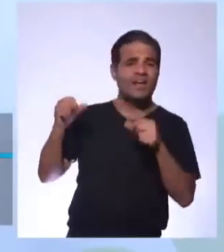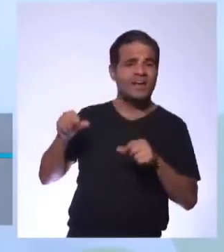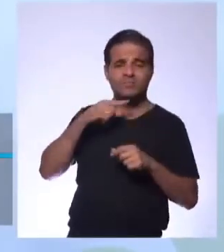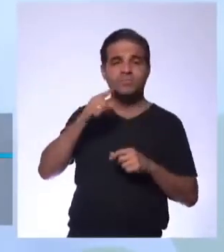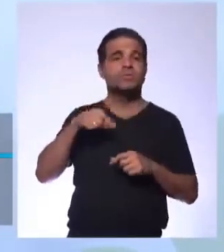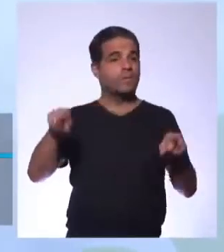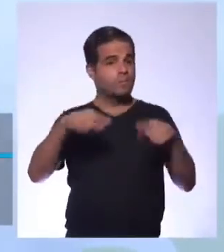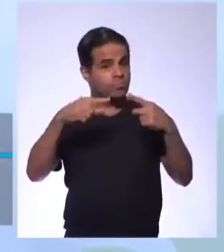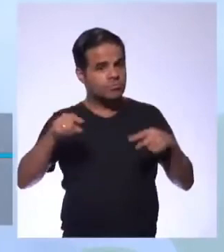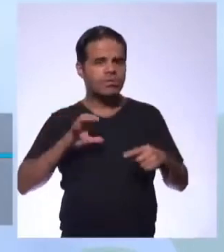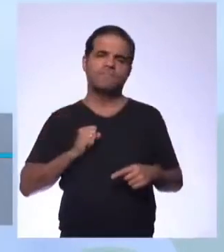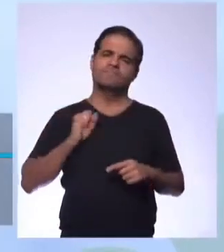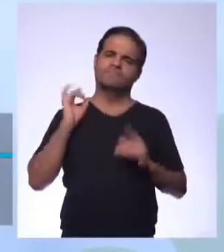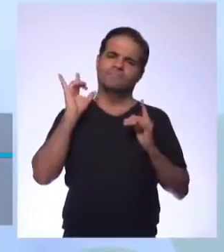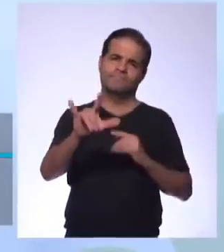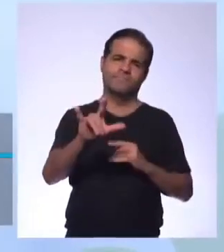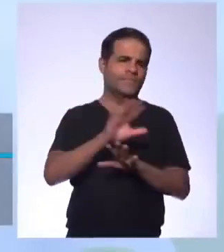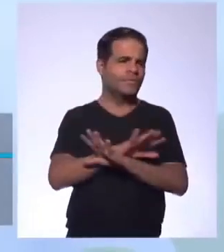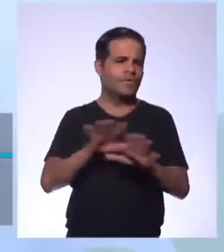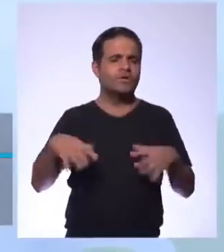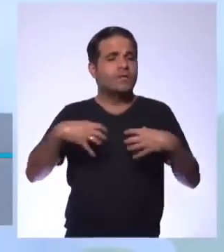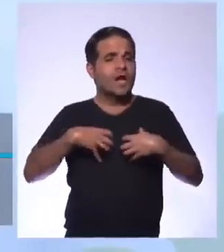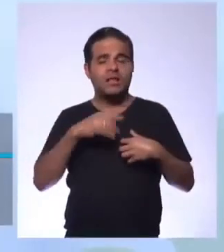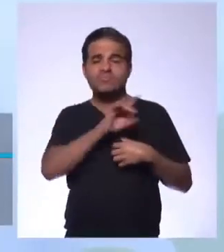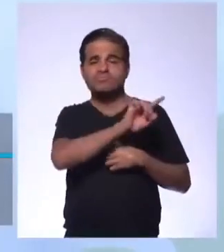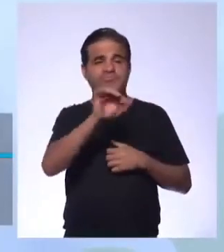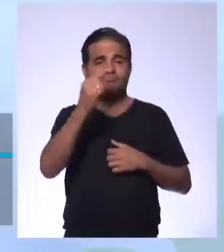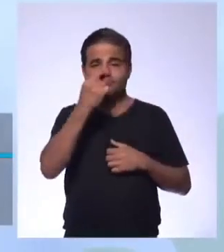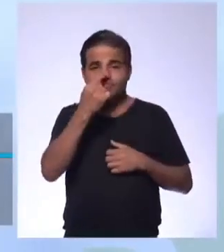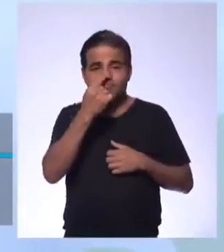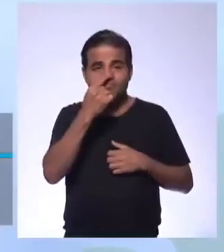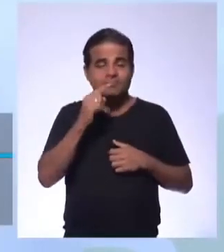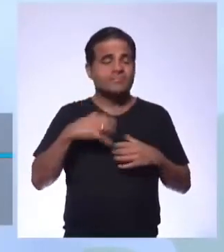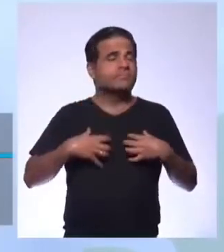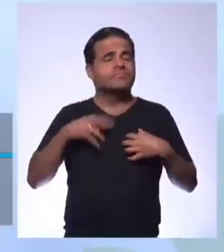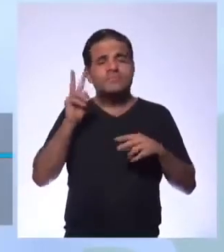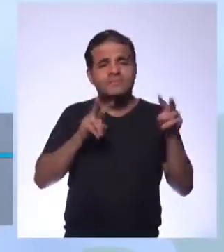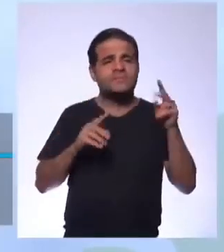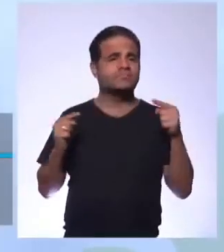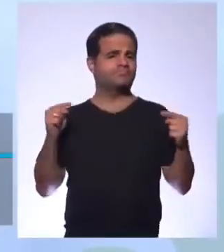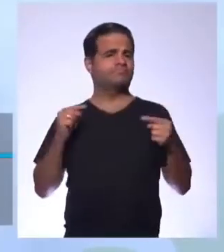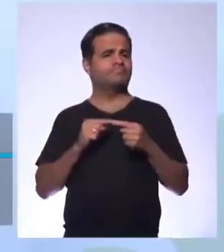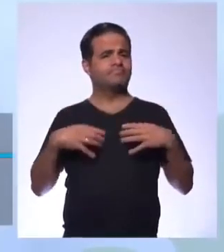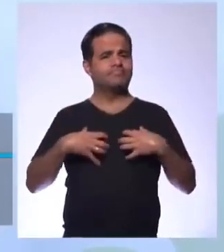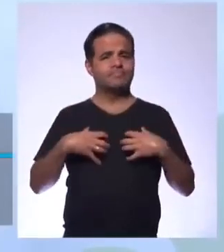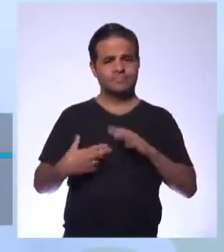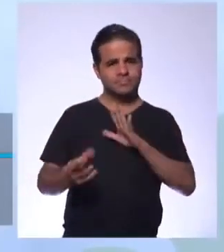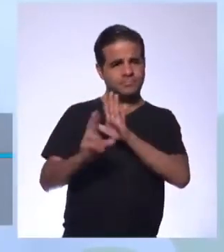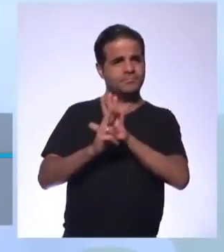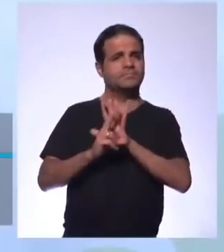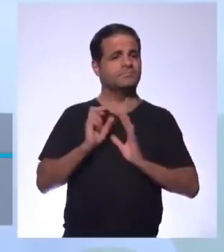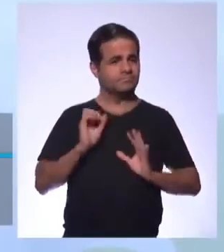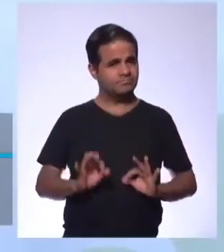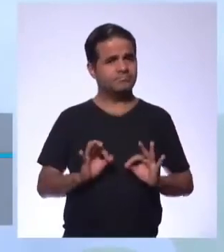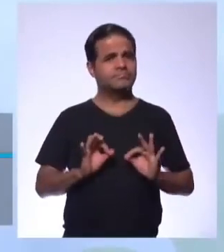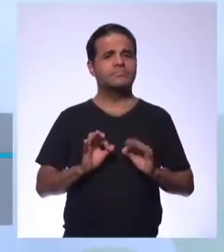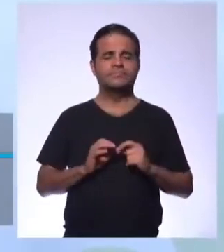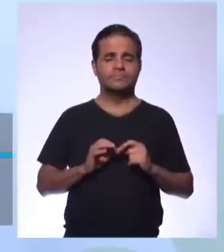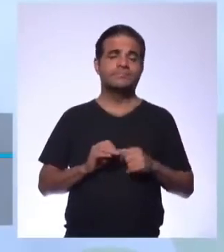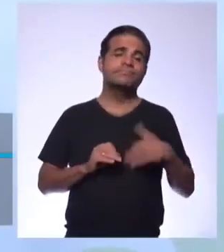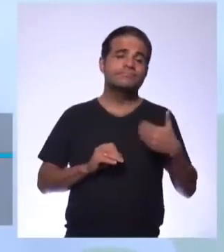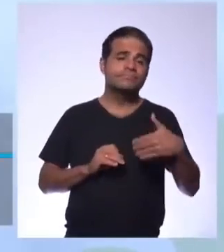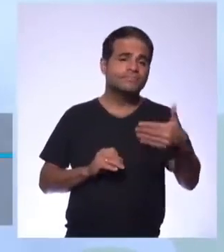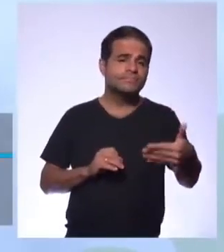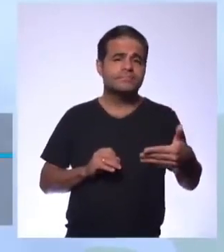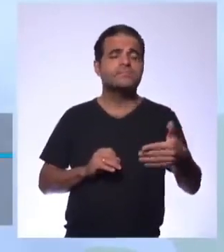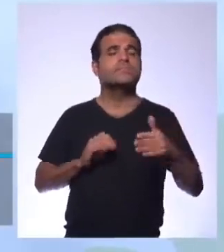praia. Então, cada um vai se identificando, vai se vendo ali, né? Ela representa a gente de uma certa forma.